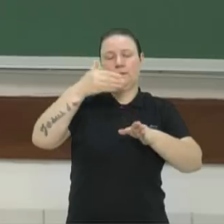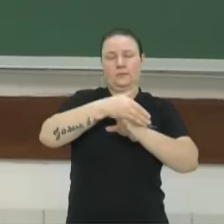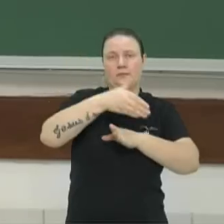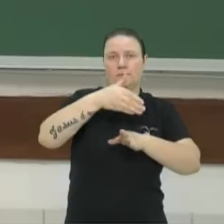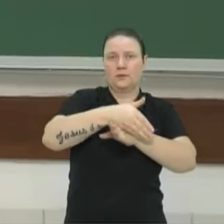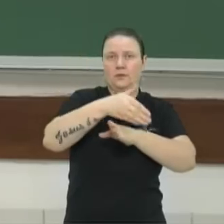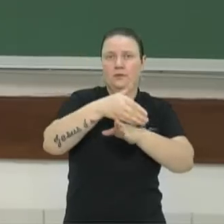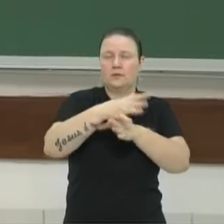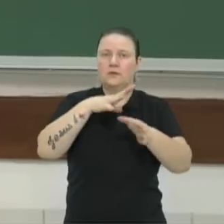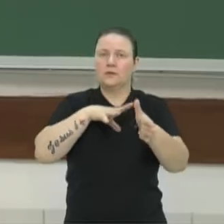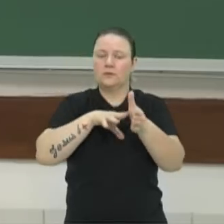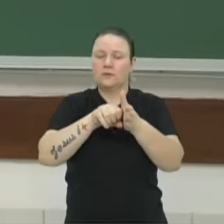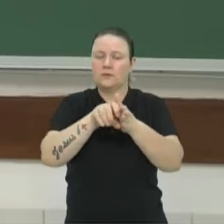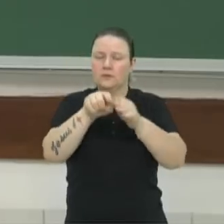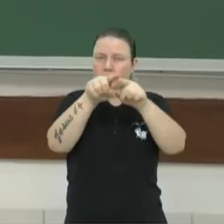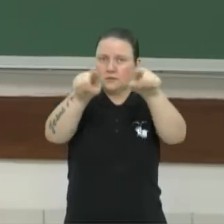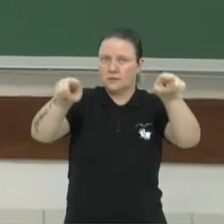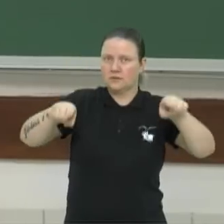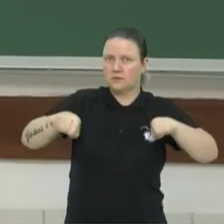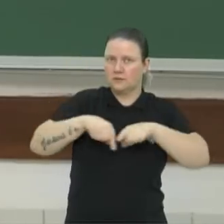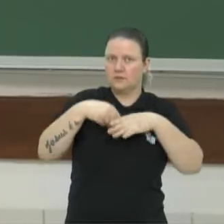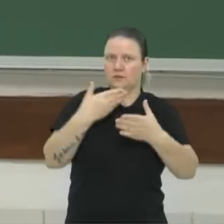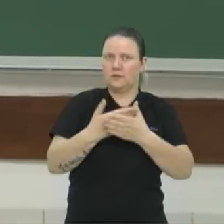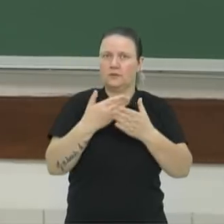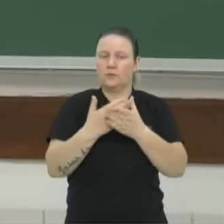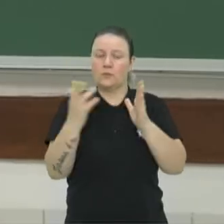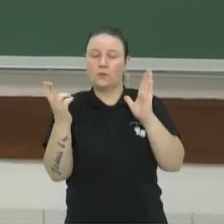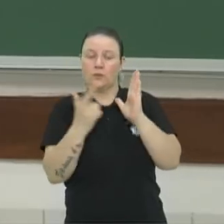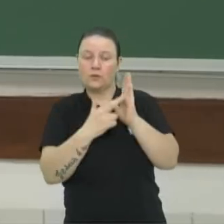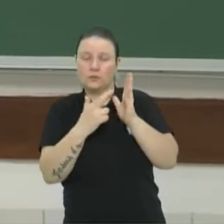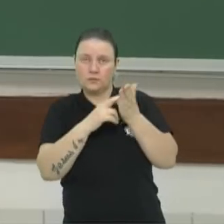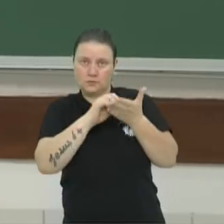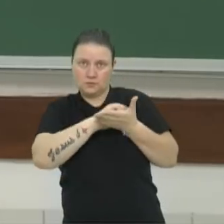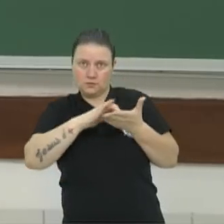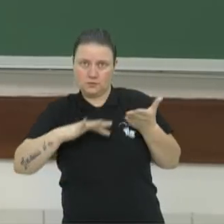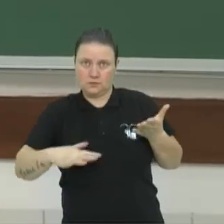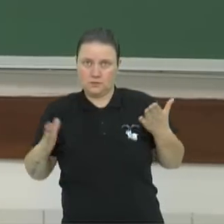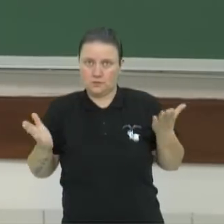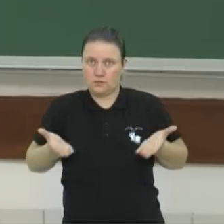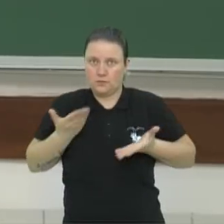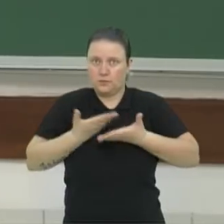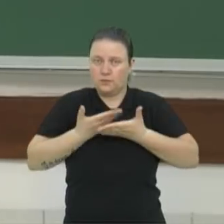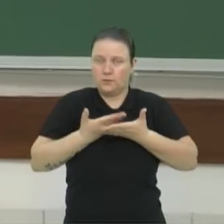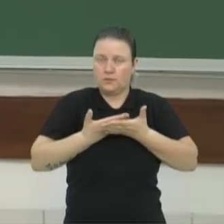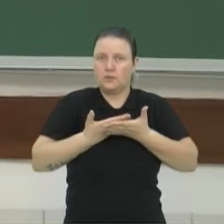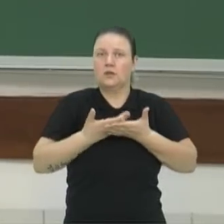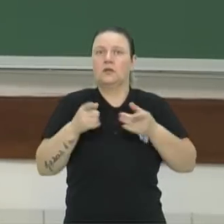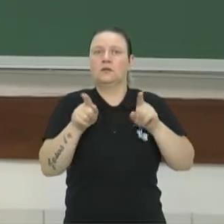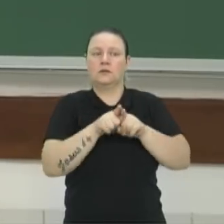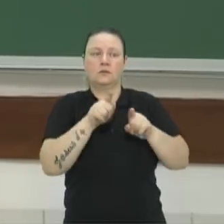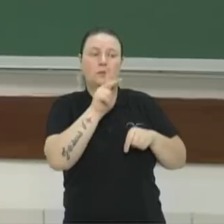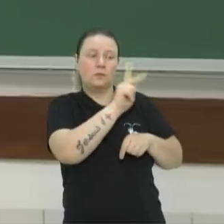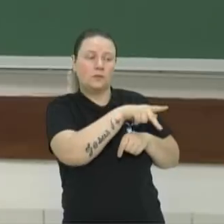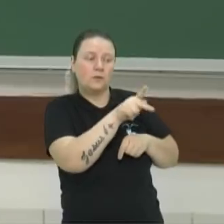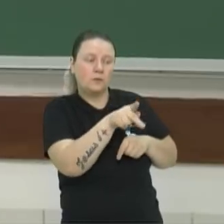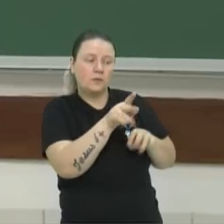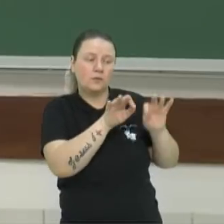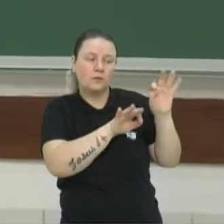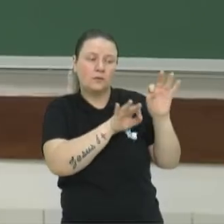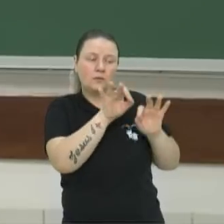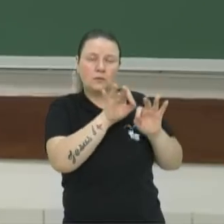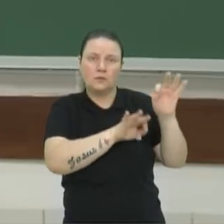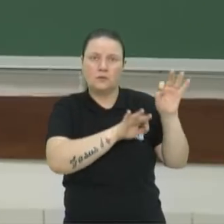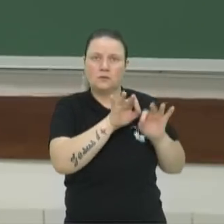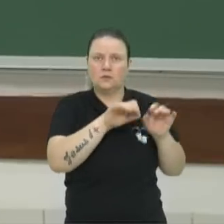Classroom, responda às atividades da aula de hoje. E também aquelas atividades dos seus professores, tá? Aquelas